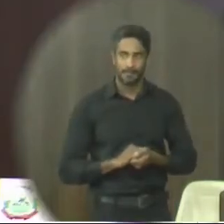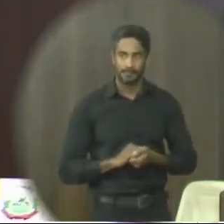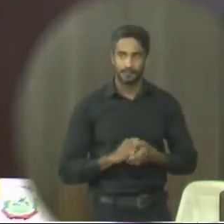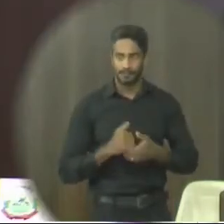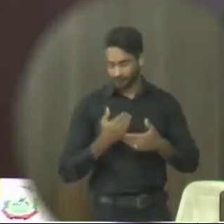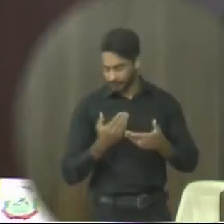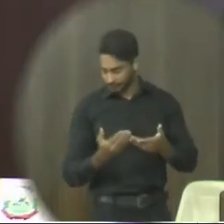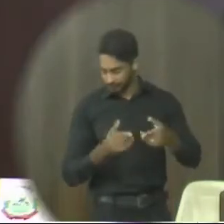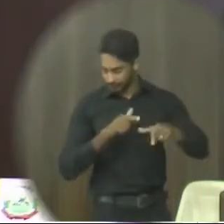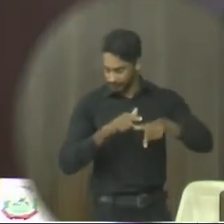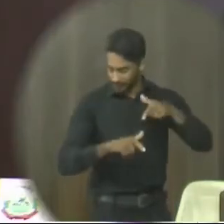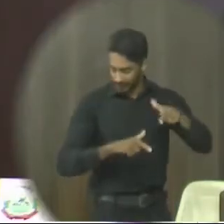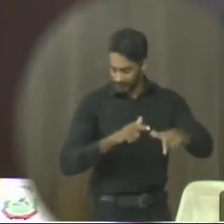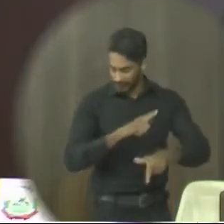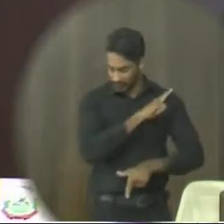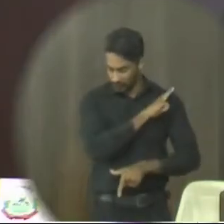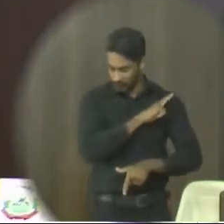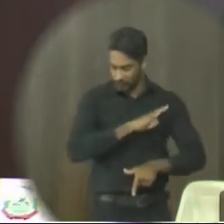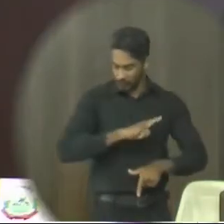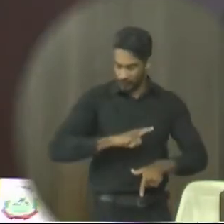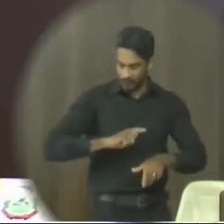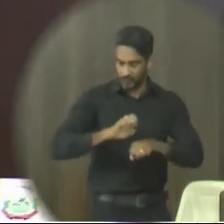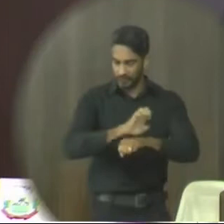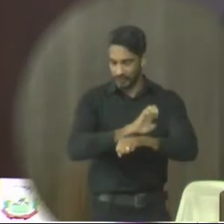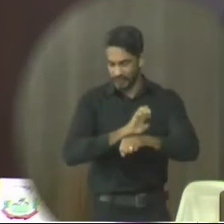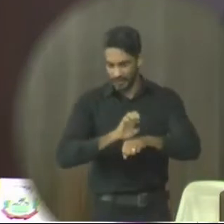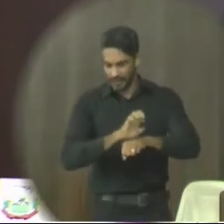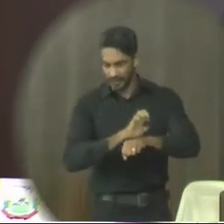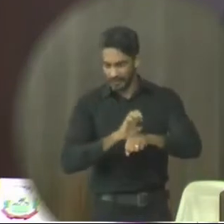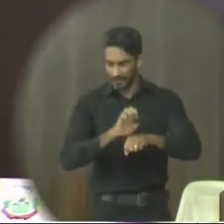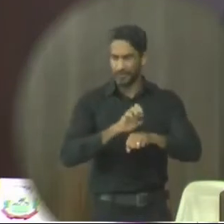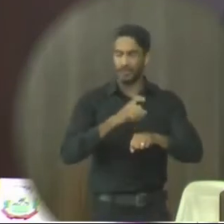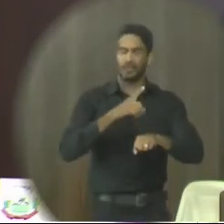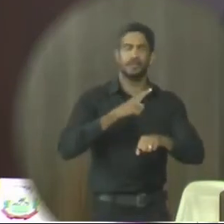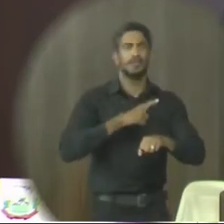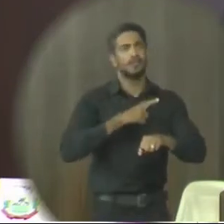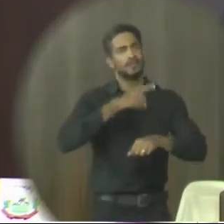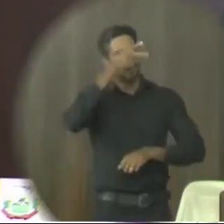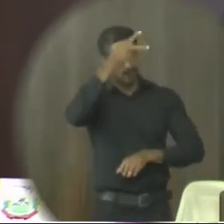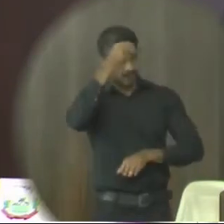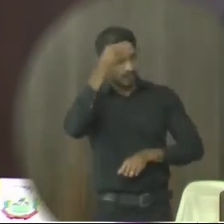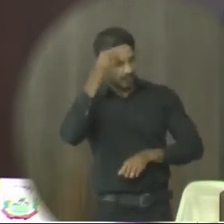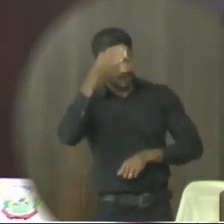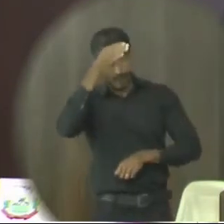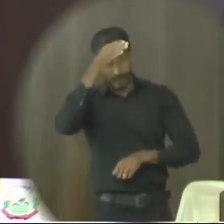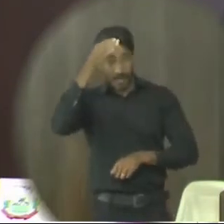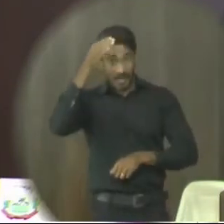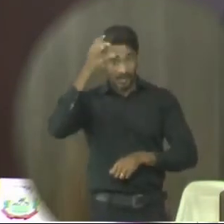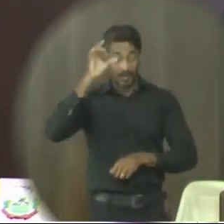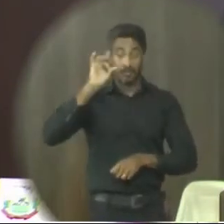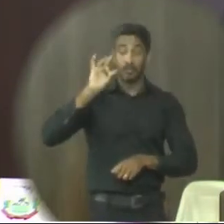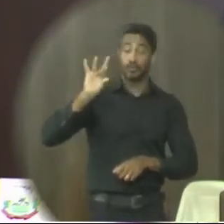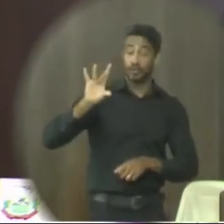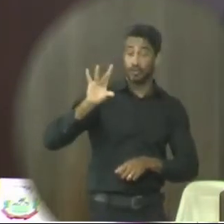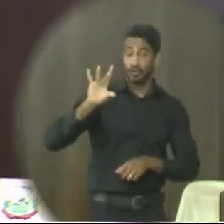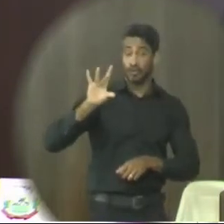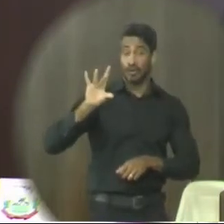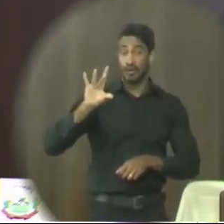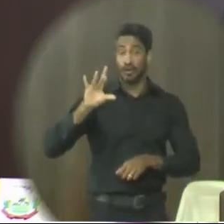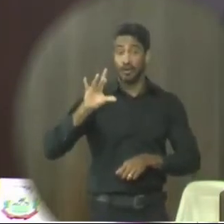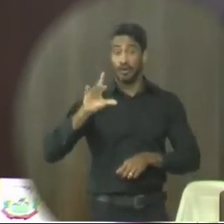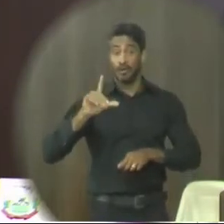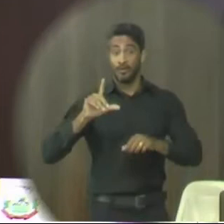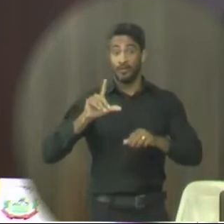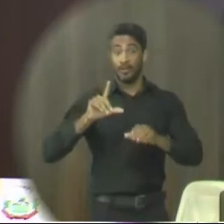Anulando-se funções do executivo ou suprimindo-se atribuições do prefeito, a Câmara praticará